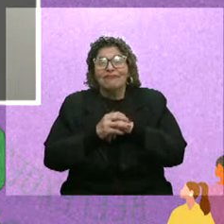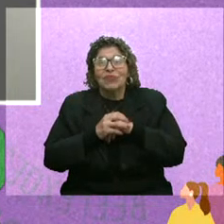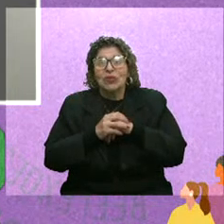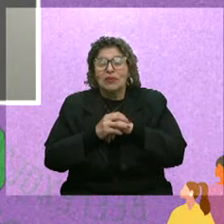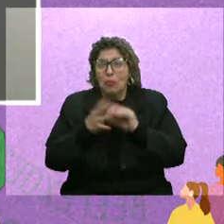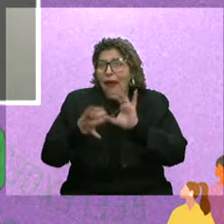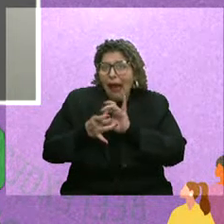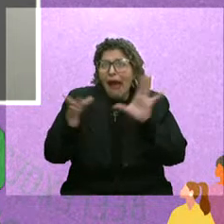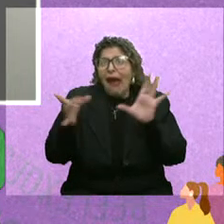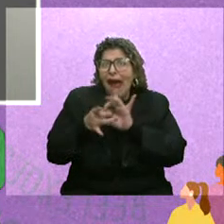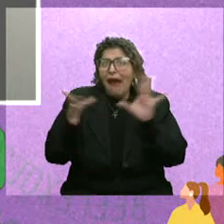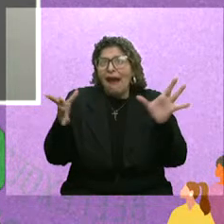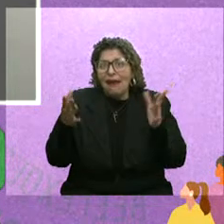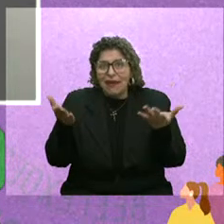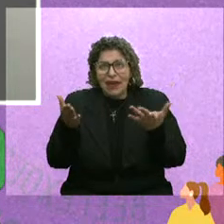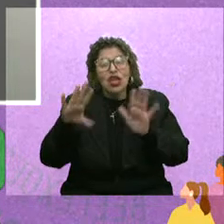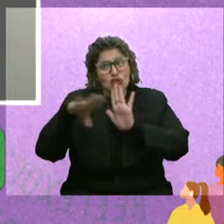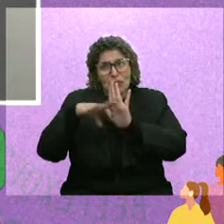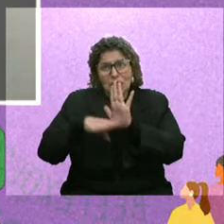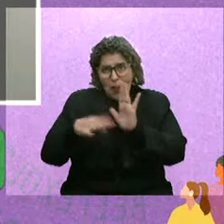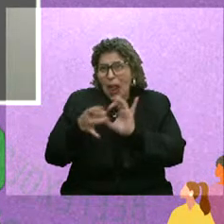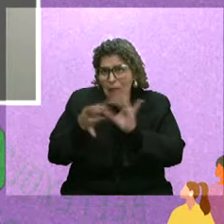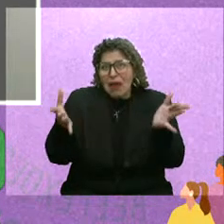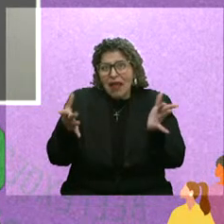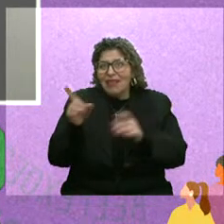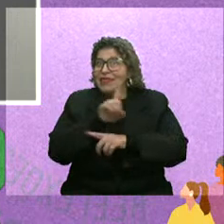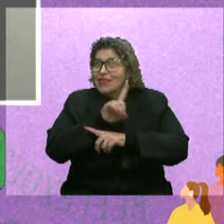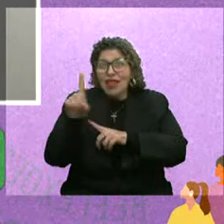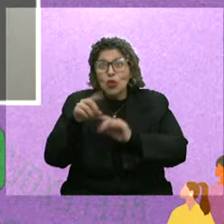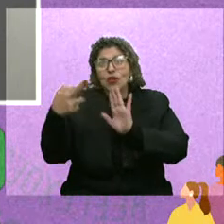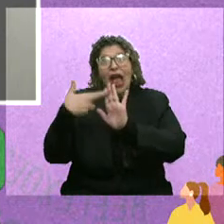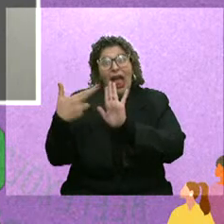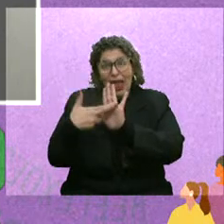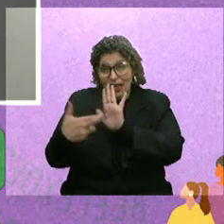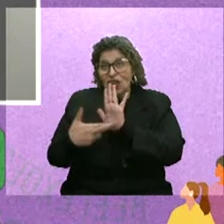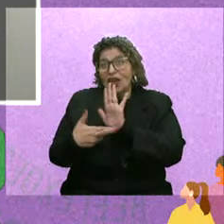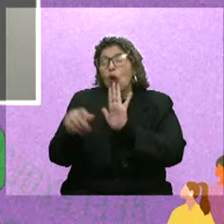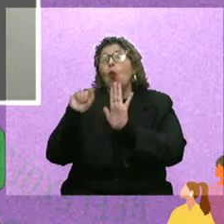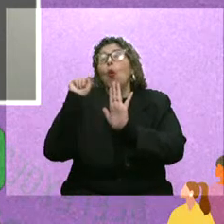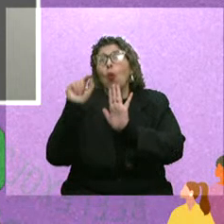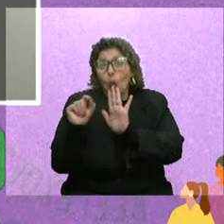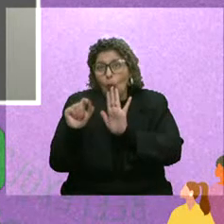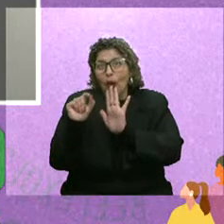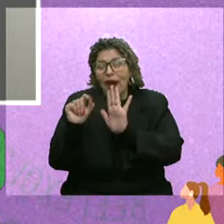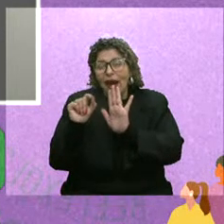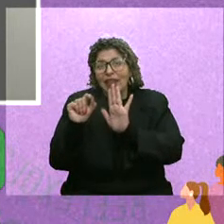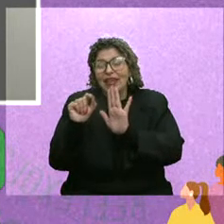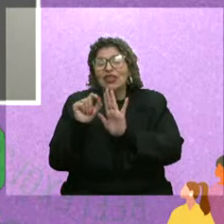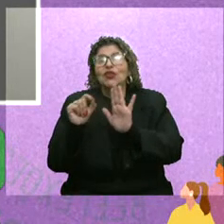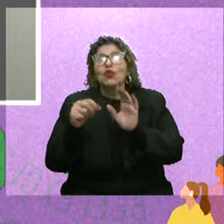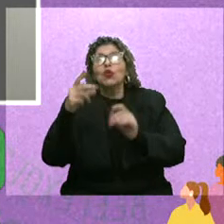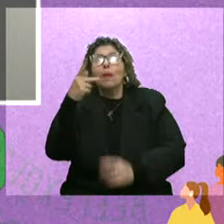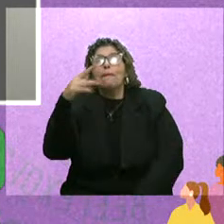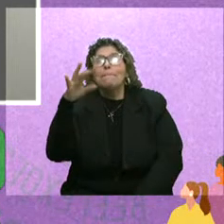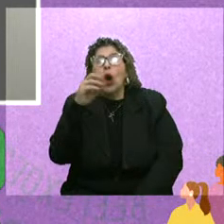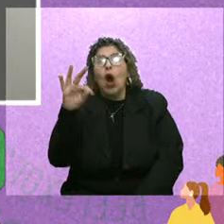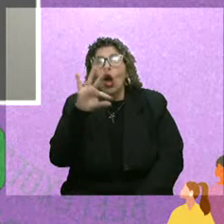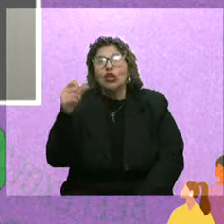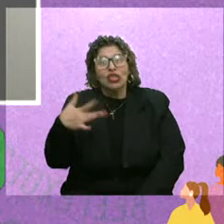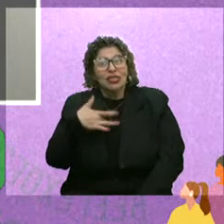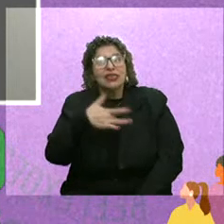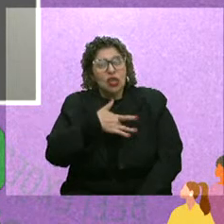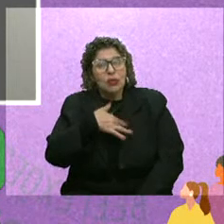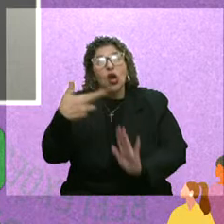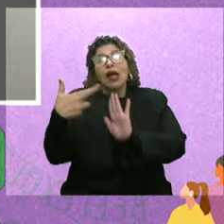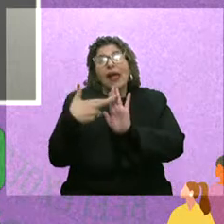nos liberar totalmente dos protocolos. Então, quais são as regras de protocolo dentro dos postos de saúde e quais são as regras